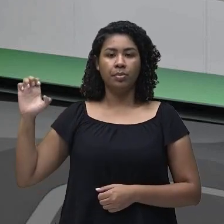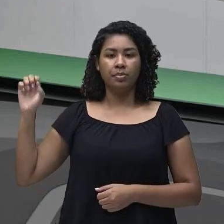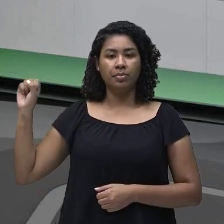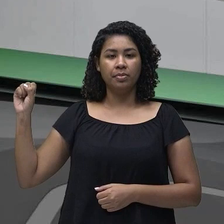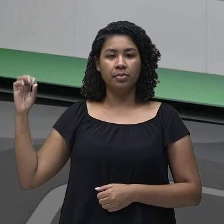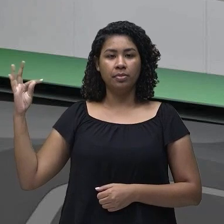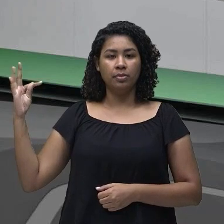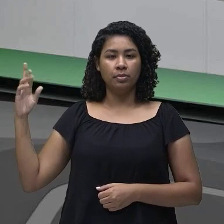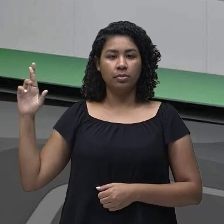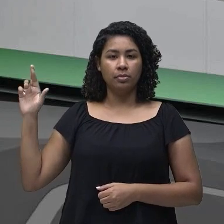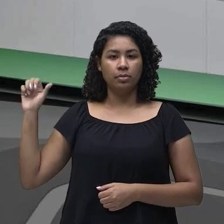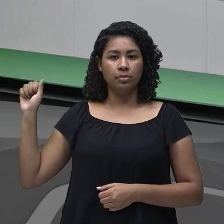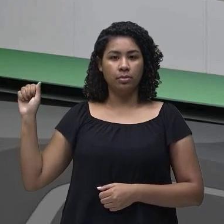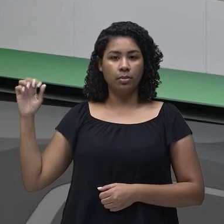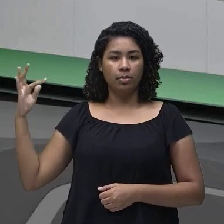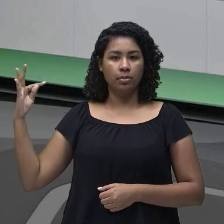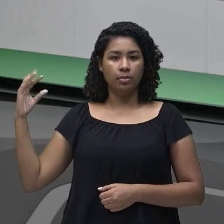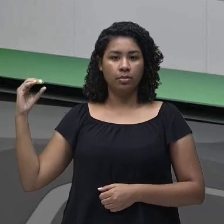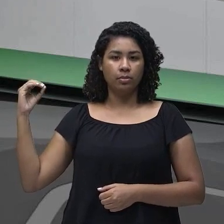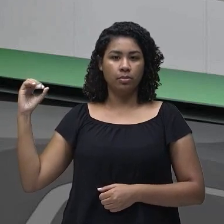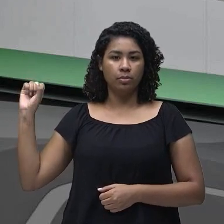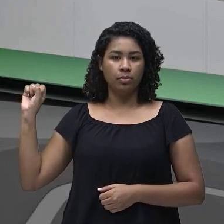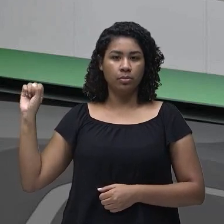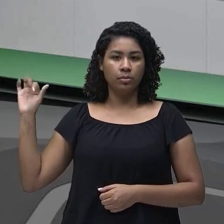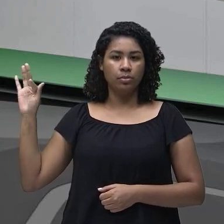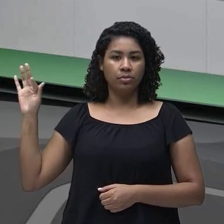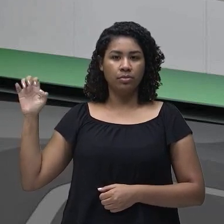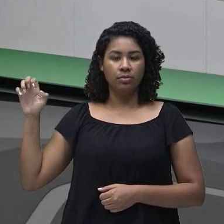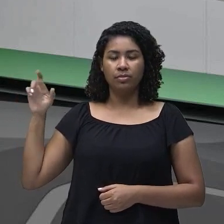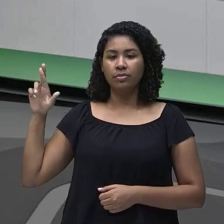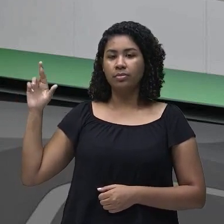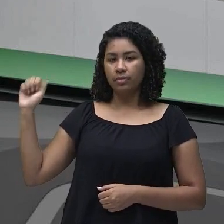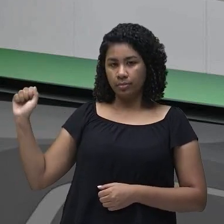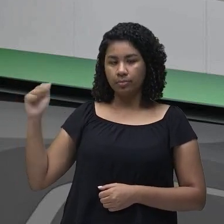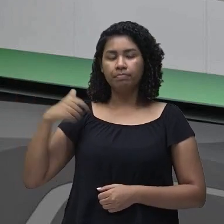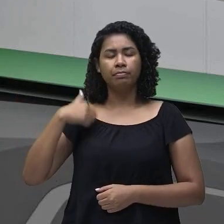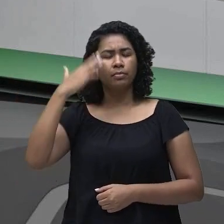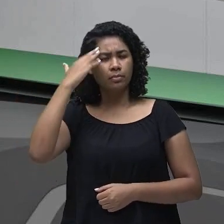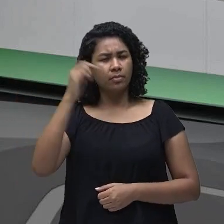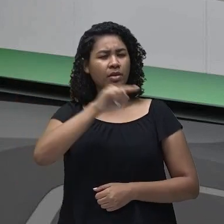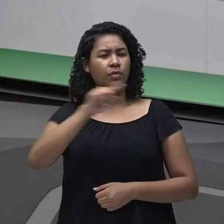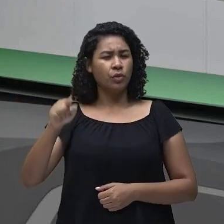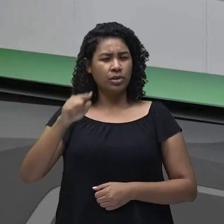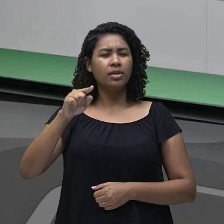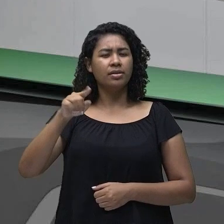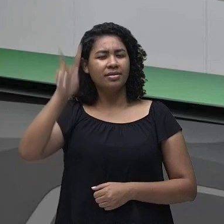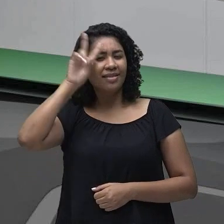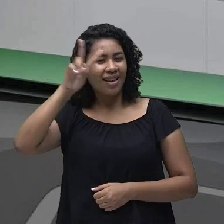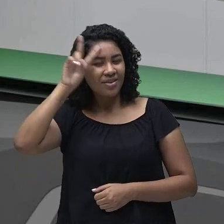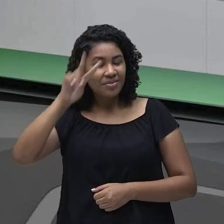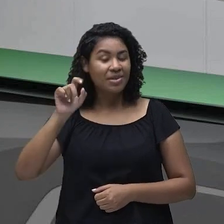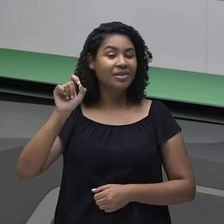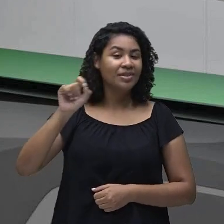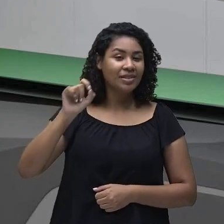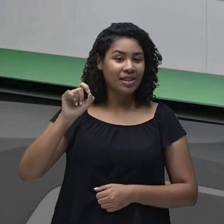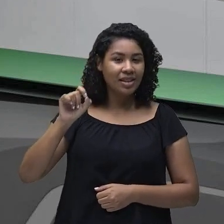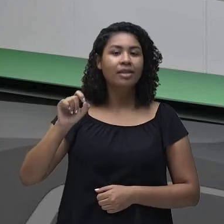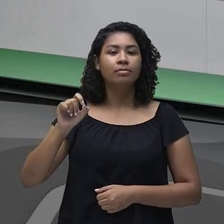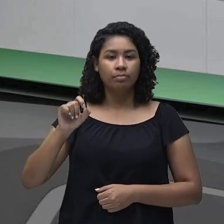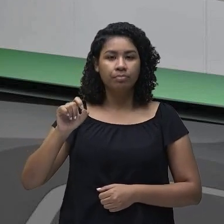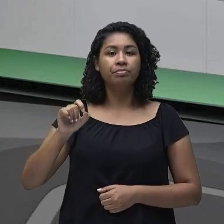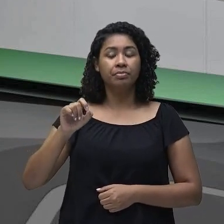estratosfera, né? Eu acredito que vocês conseguem lembrar que a camada de ozônio está presente onde? Na estratosfera,